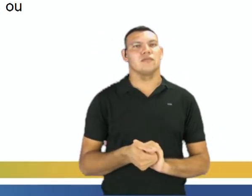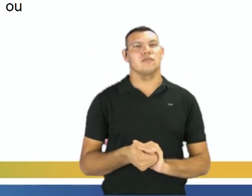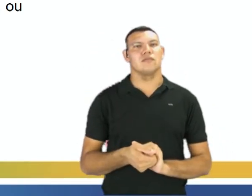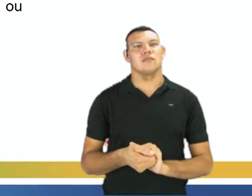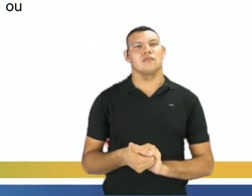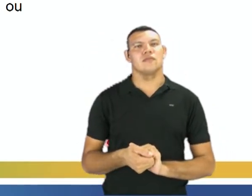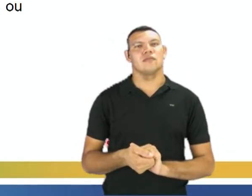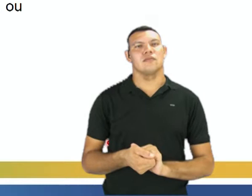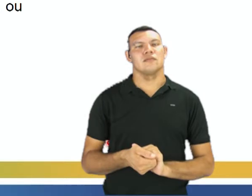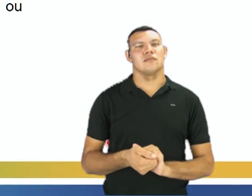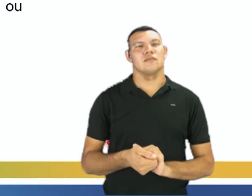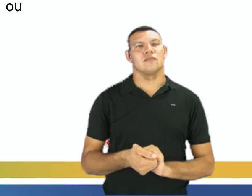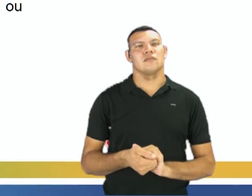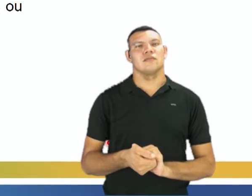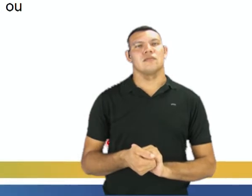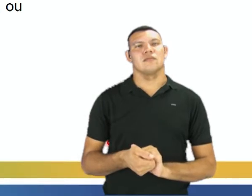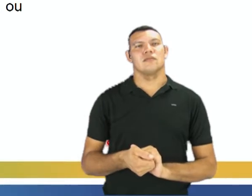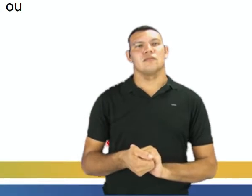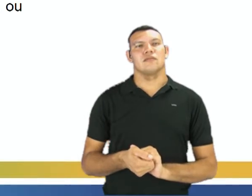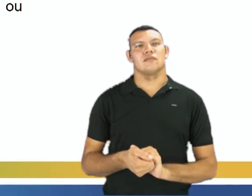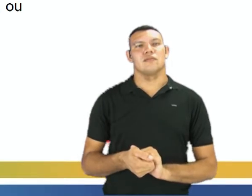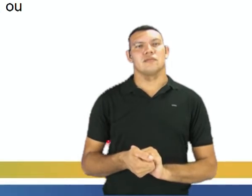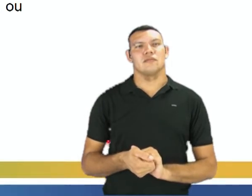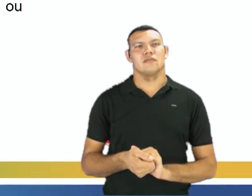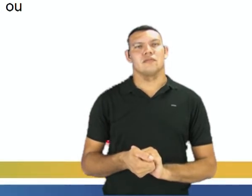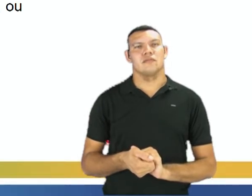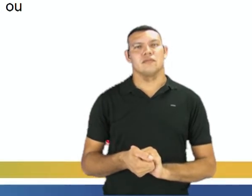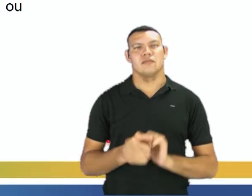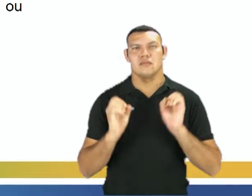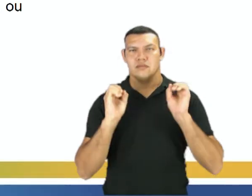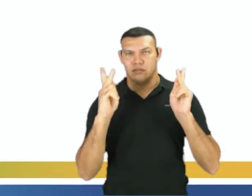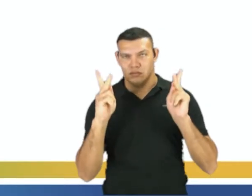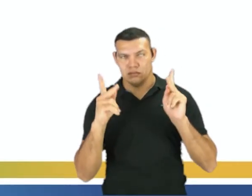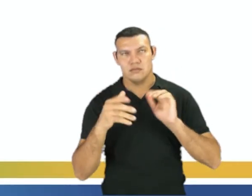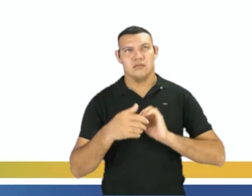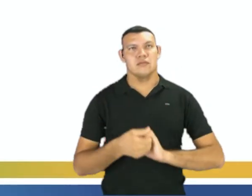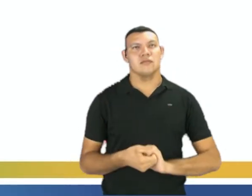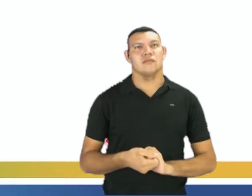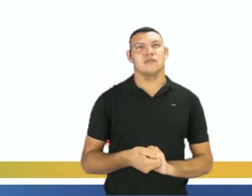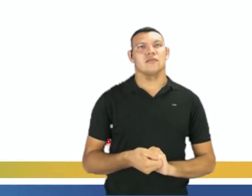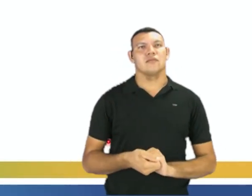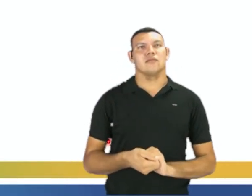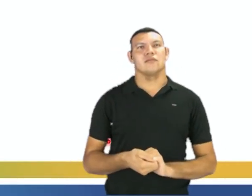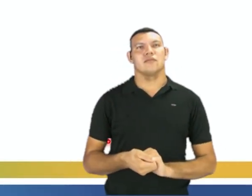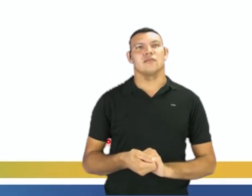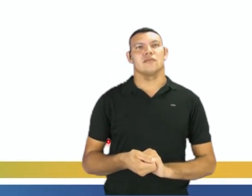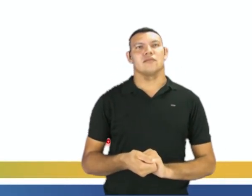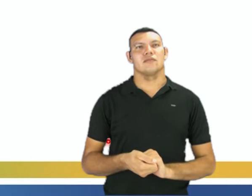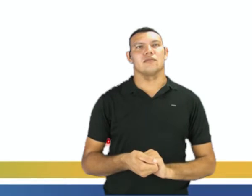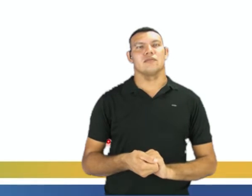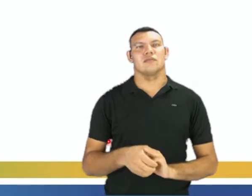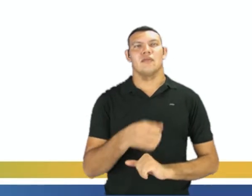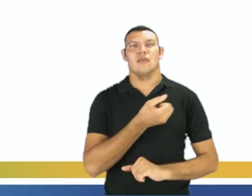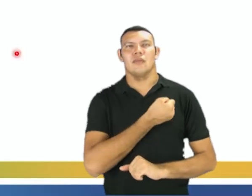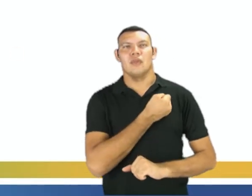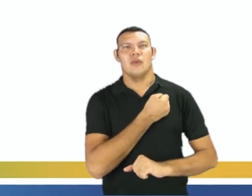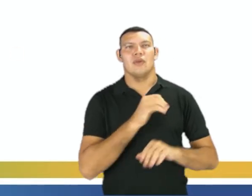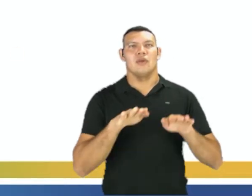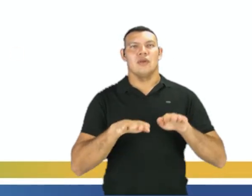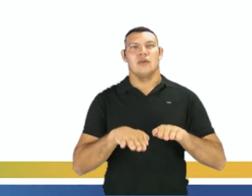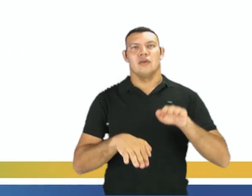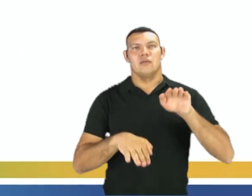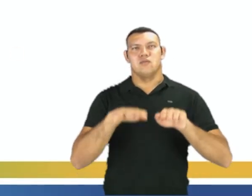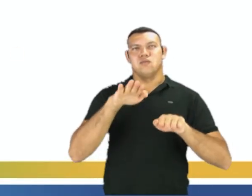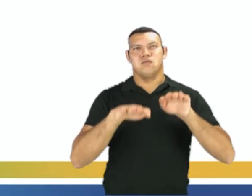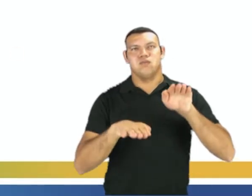um elevado a seu respectivo coeficiente estequiométrico, ok? Então aqui, constante de equilíbrio iônico.